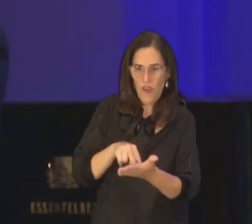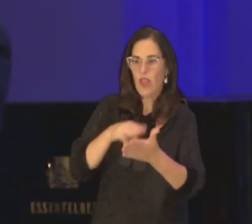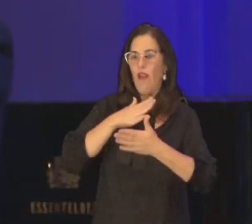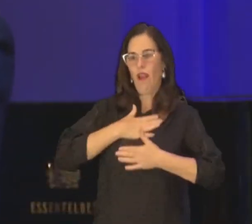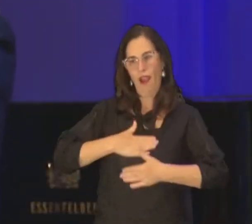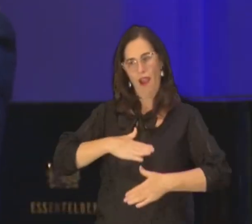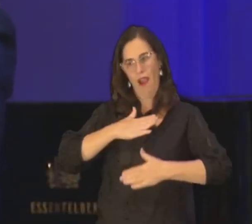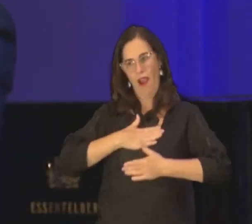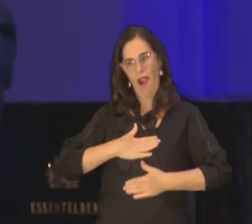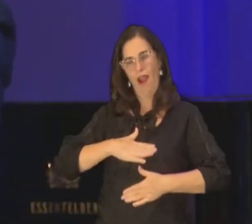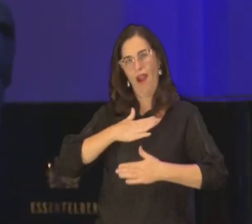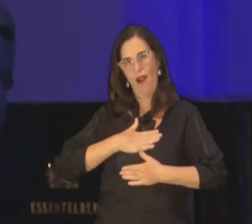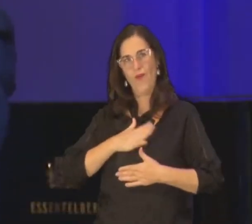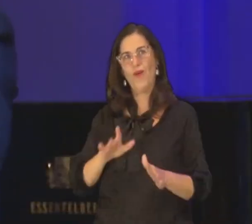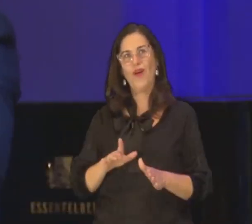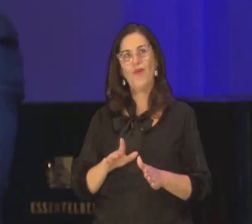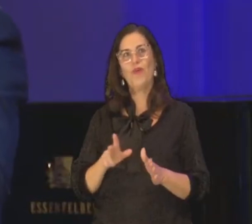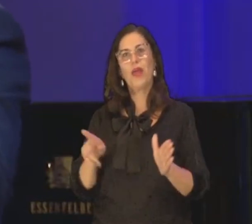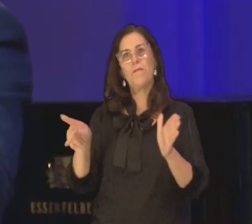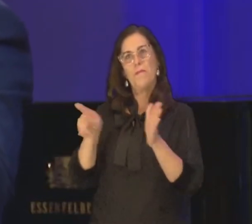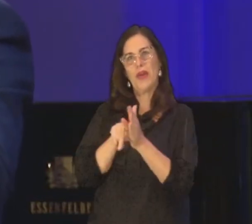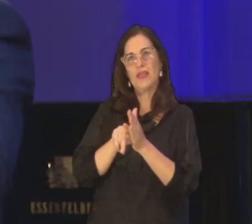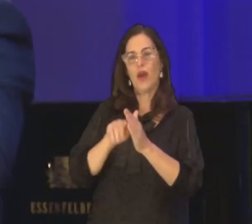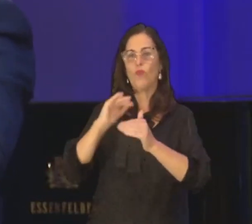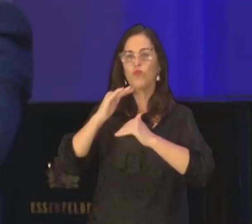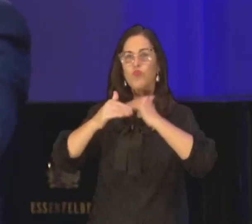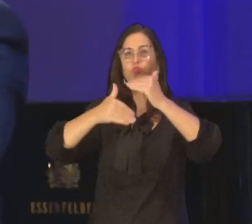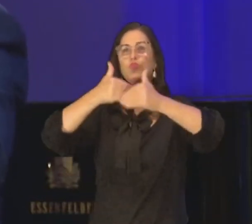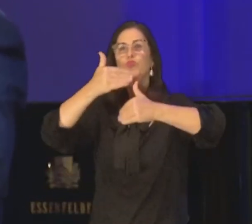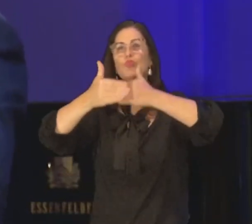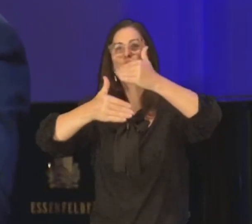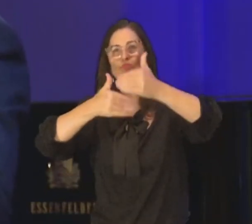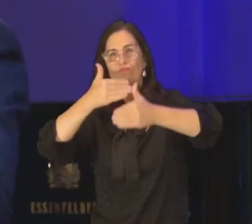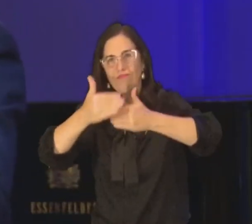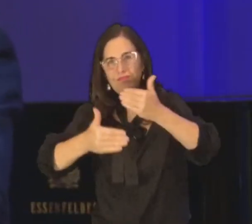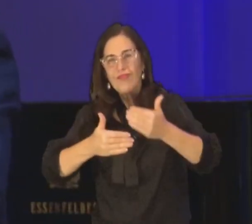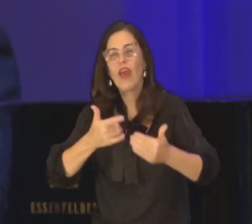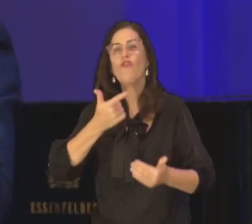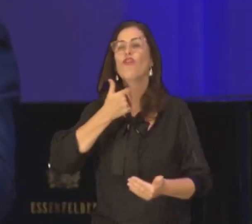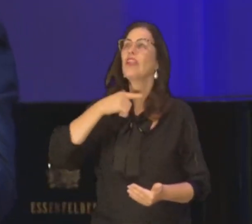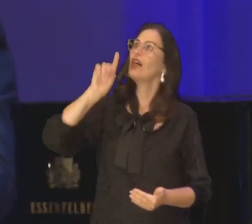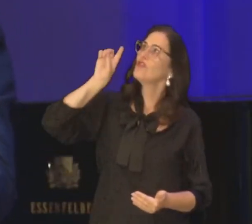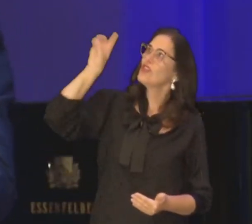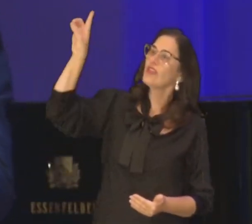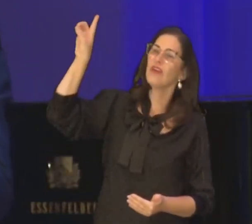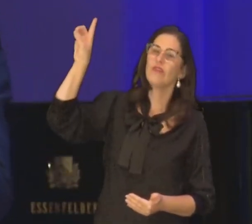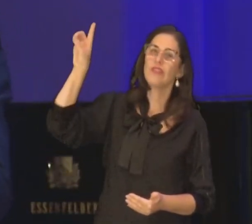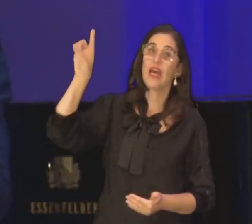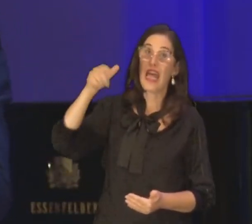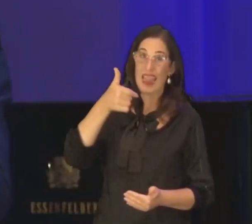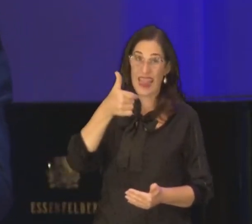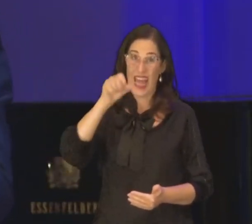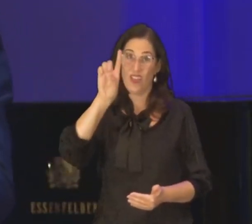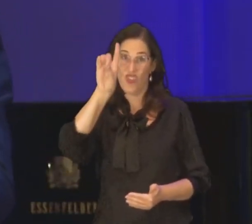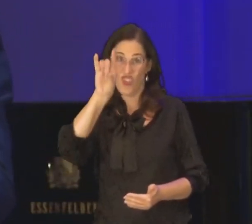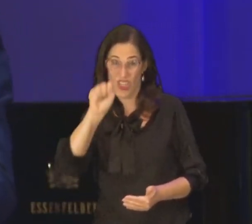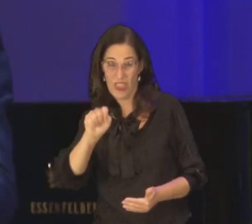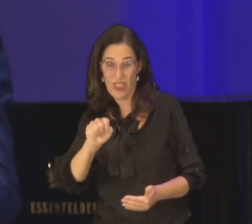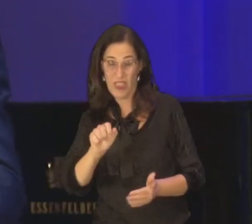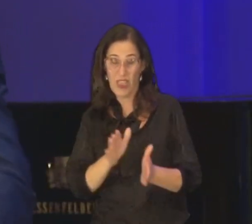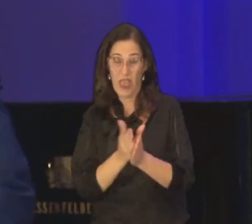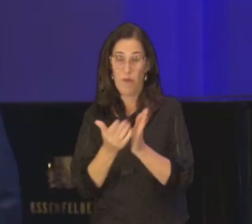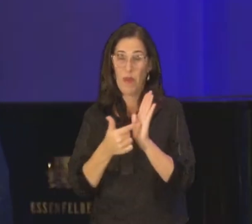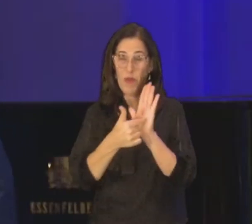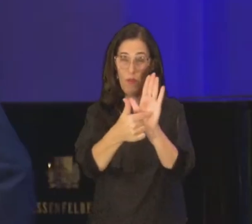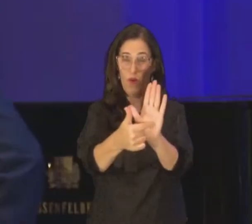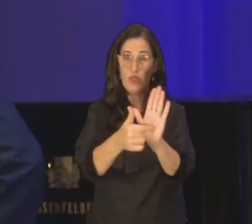tranquilos, porque isto faz parte do processo e faz parte da vontade de Deus. Estes 10 dias que o texto bíblico nos